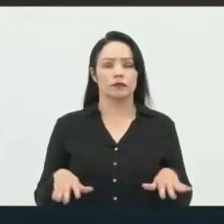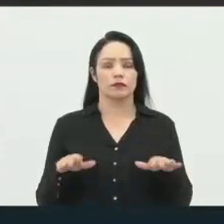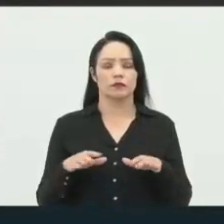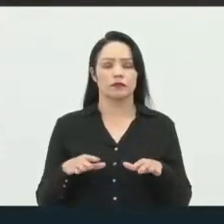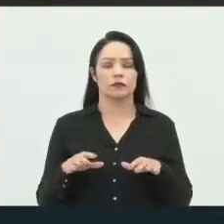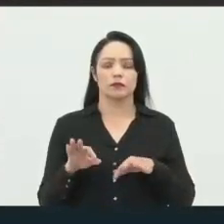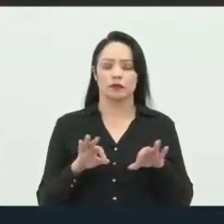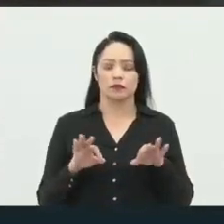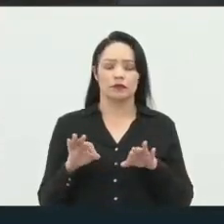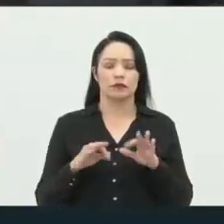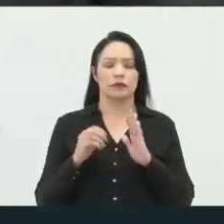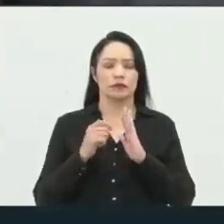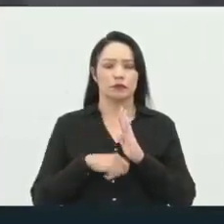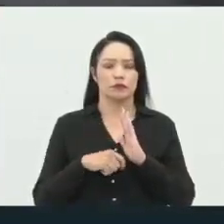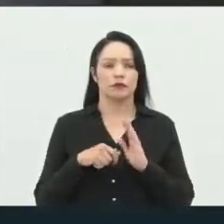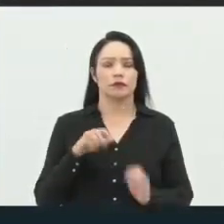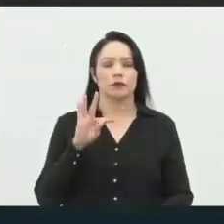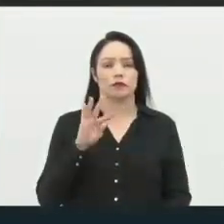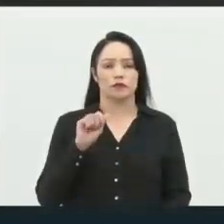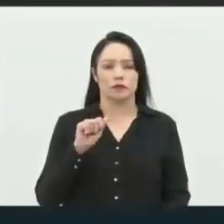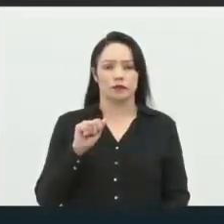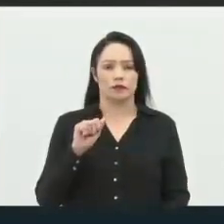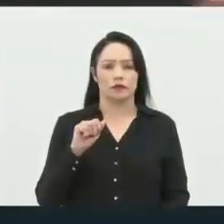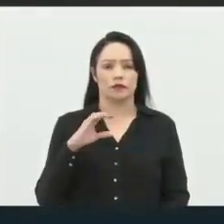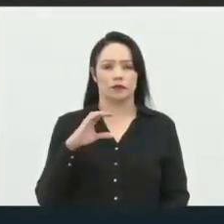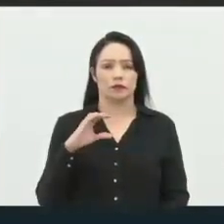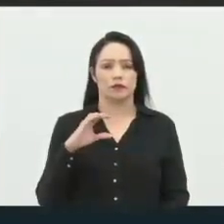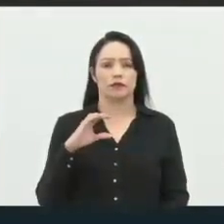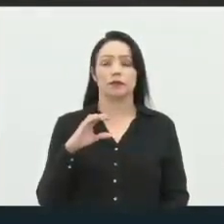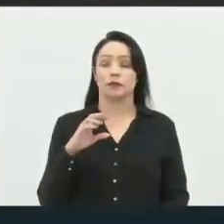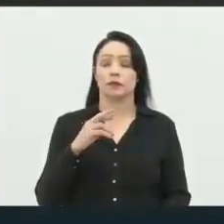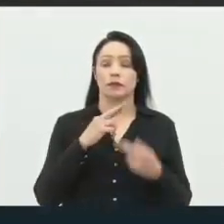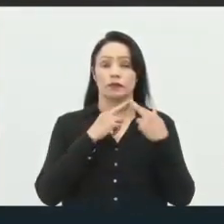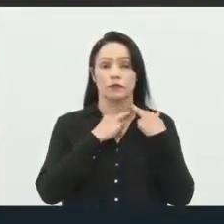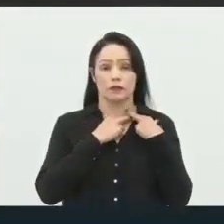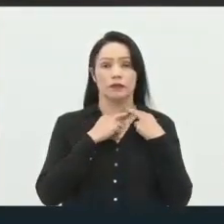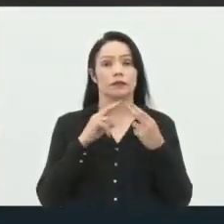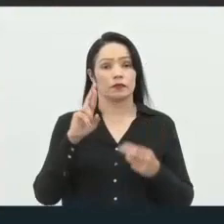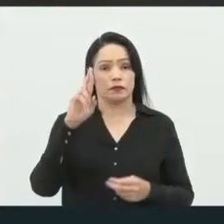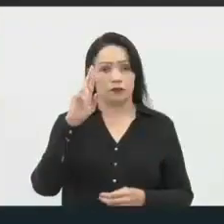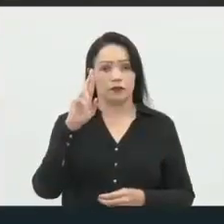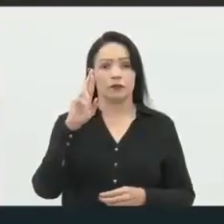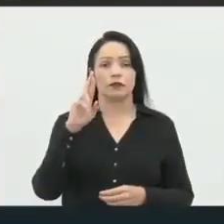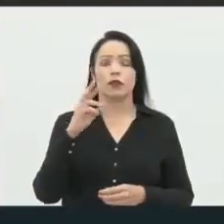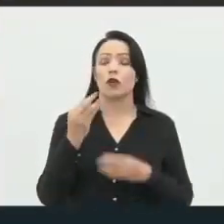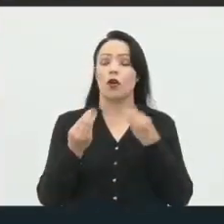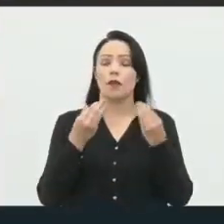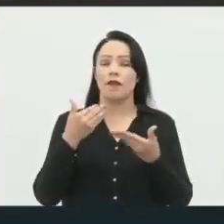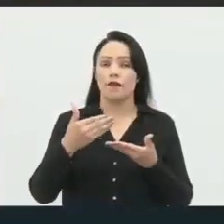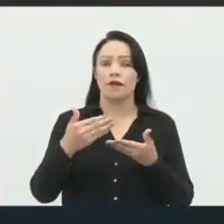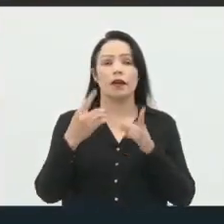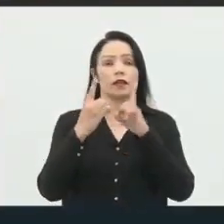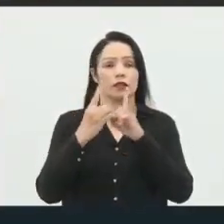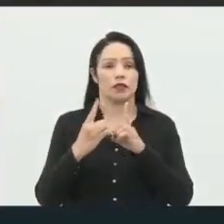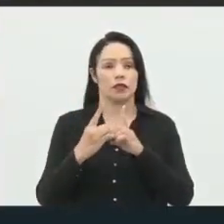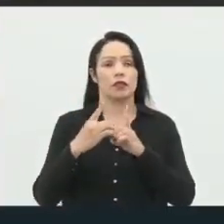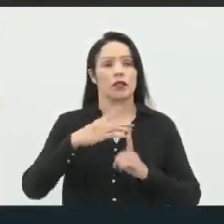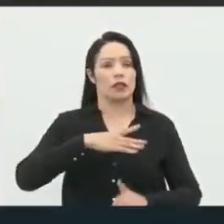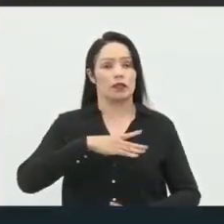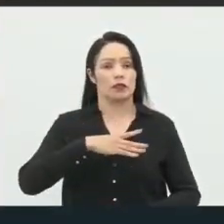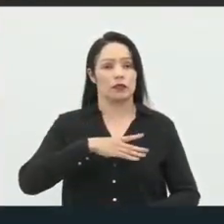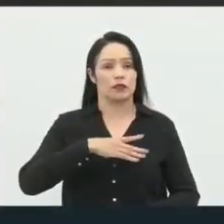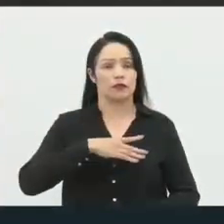doenças assinar um ataque de responsabilidade da forma que ela vai prestar o serviço na nossa cidade porque